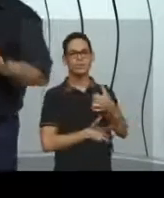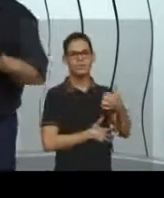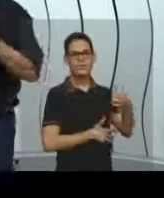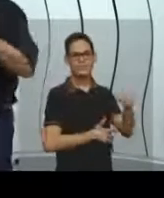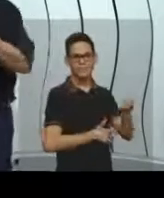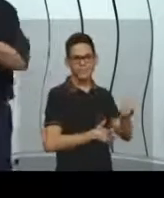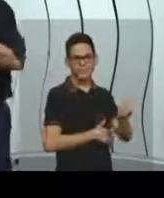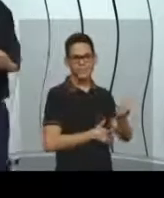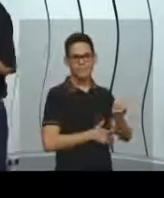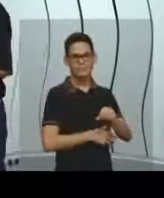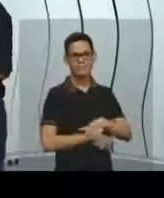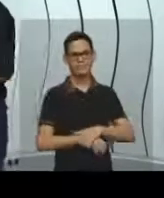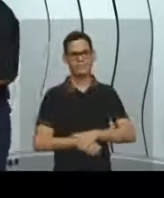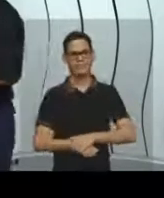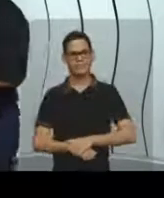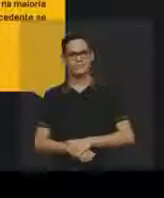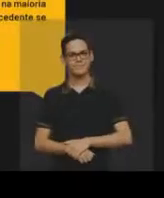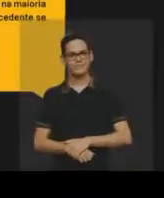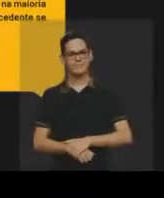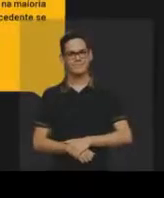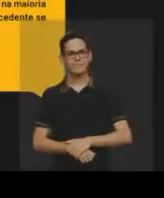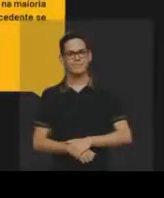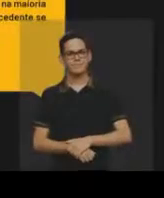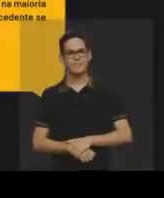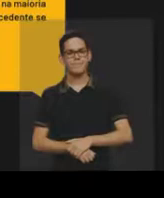2018. Vamos lá?